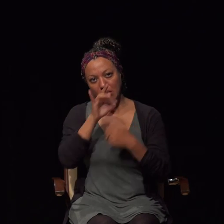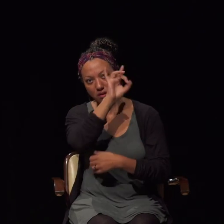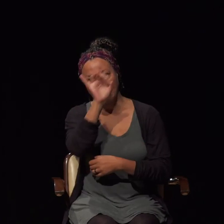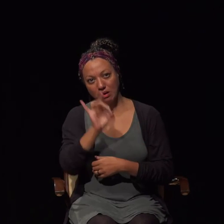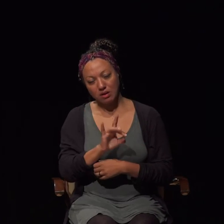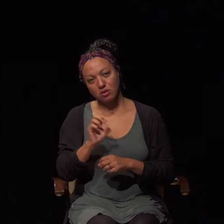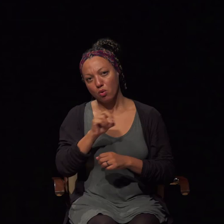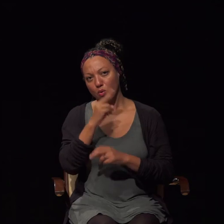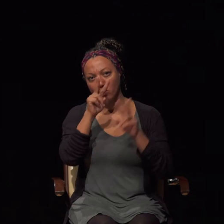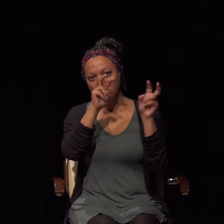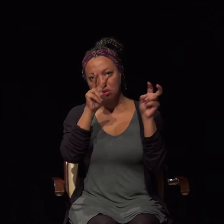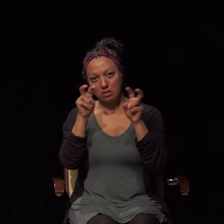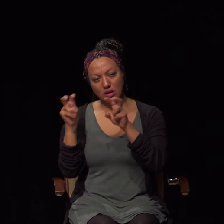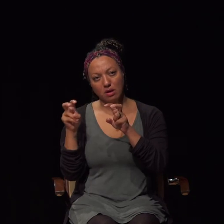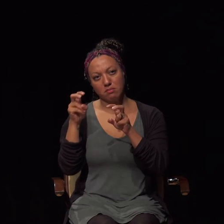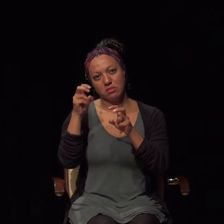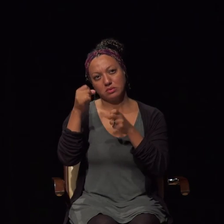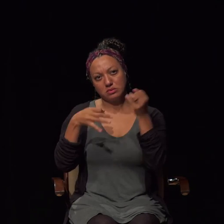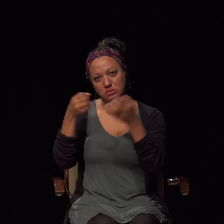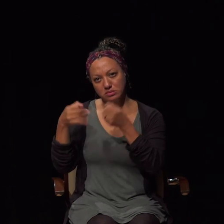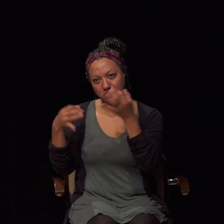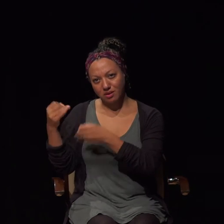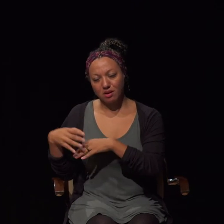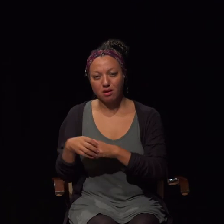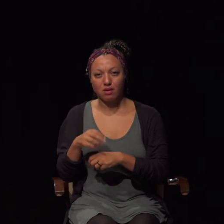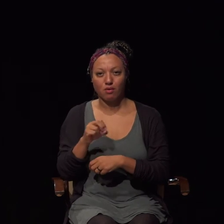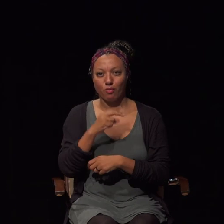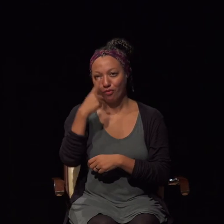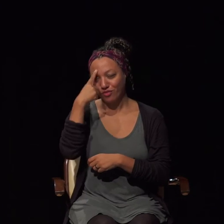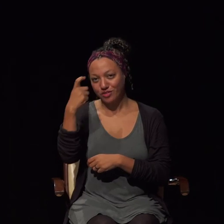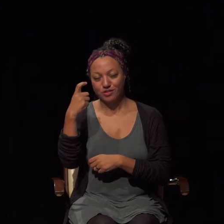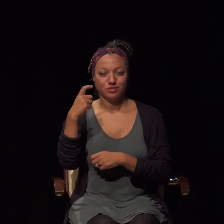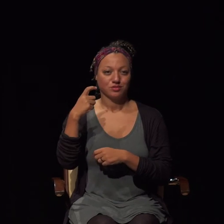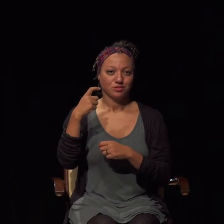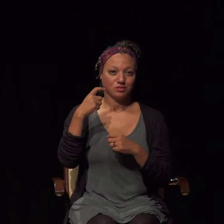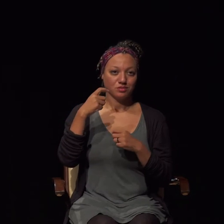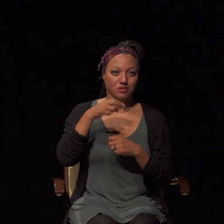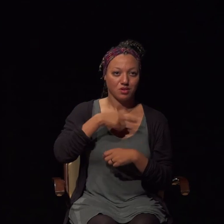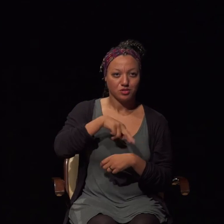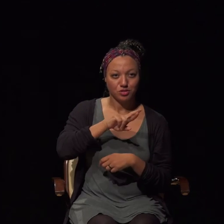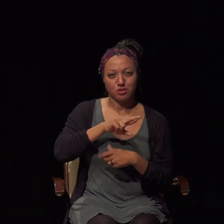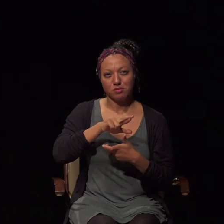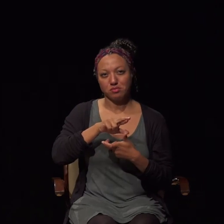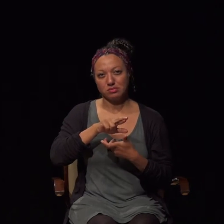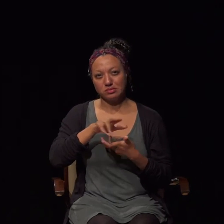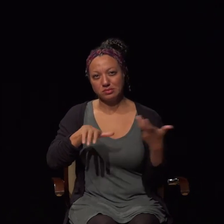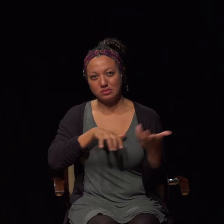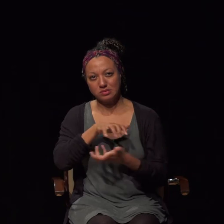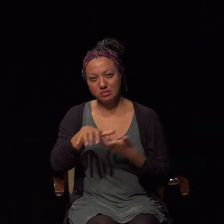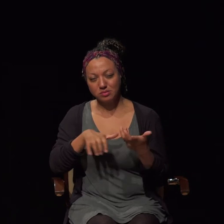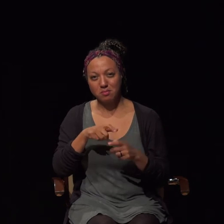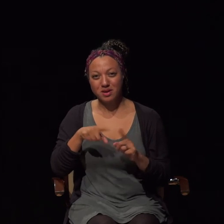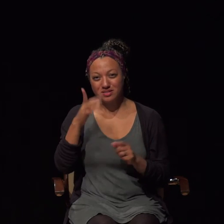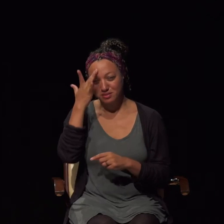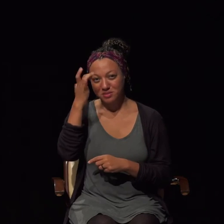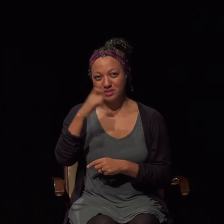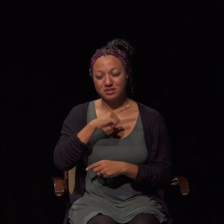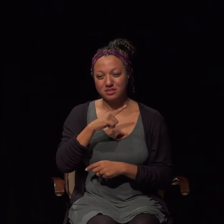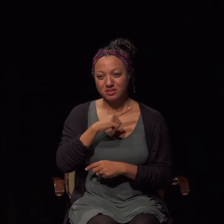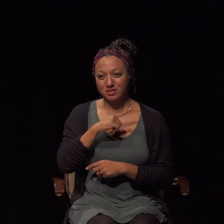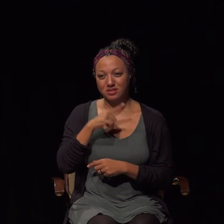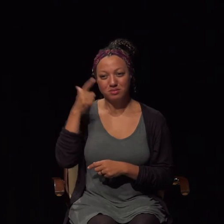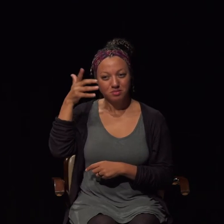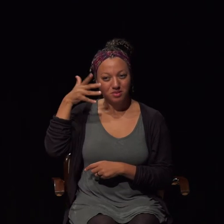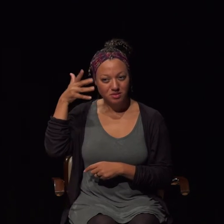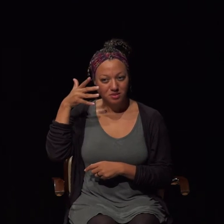por temas categoria categorias como cotidiano violência religiosidade rebelião Mas vamos ter amanhã a